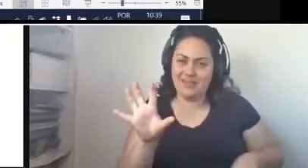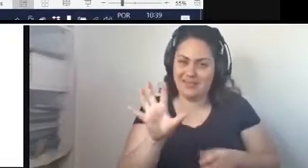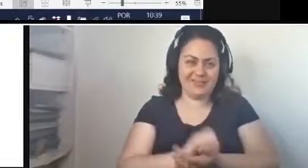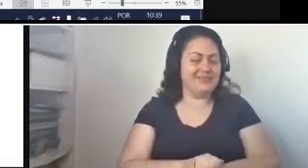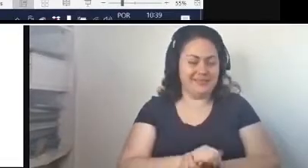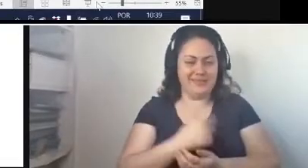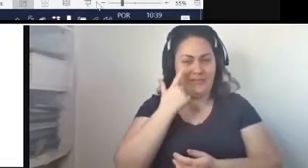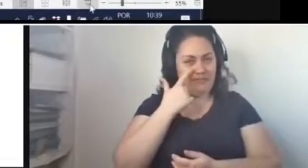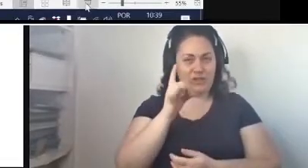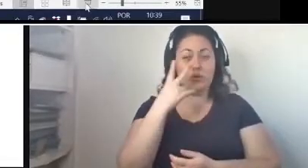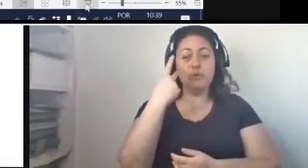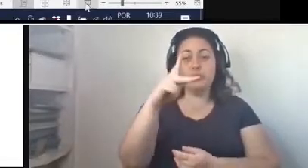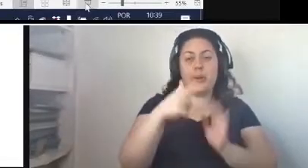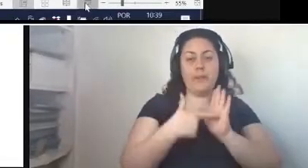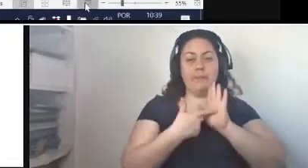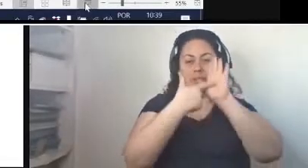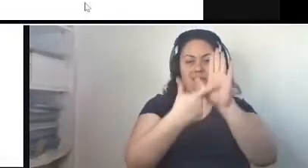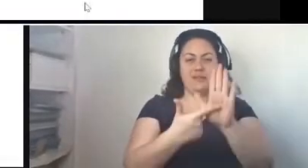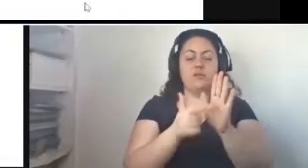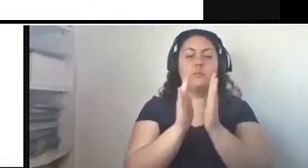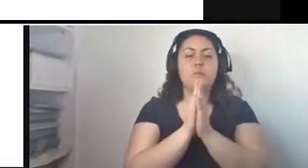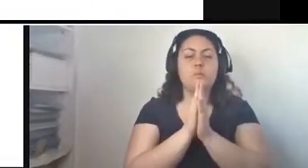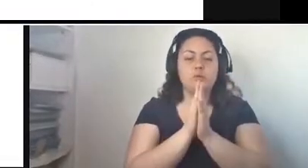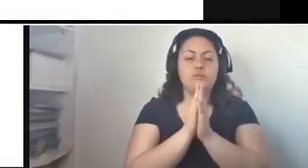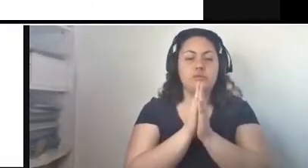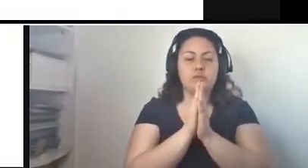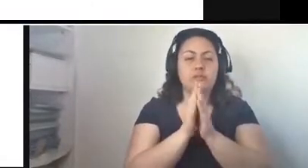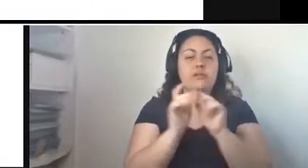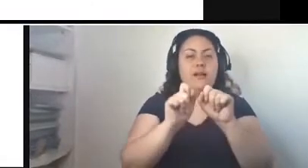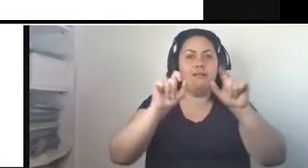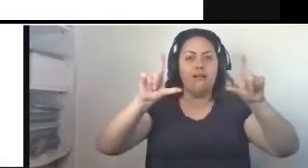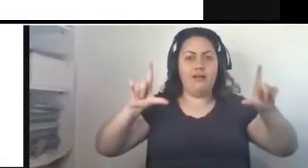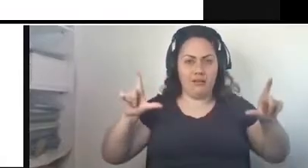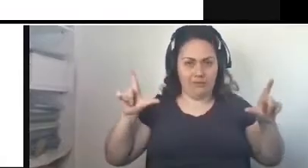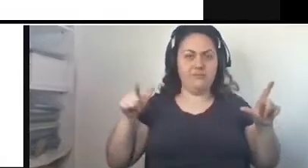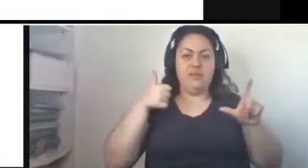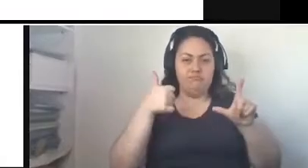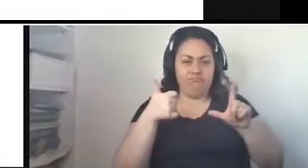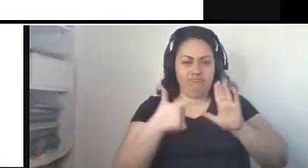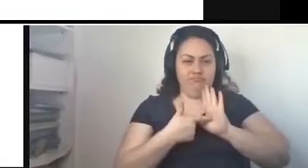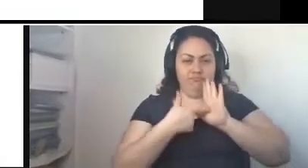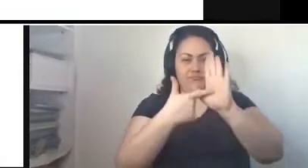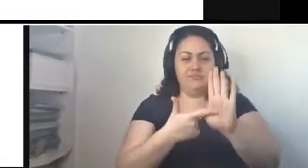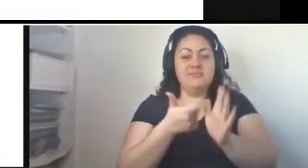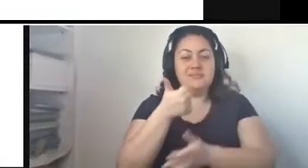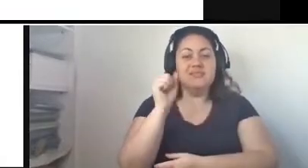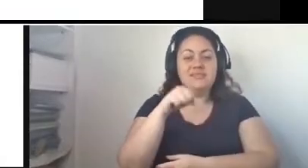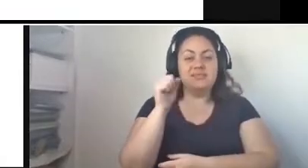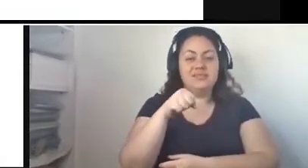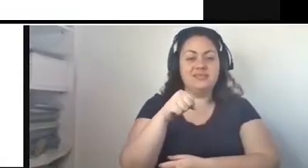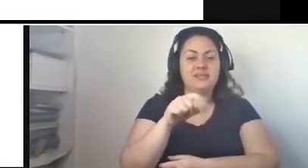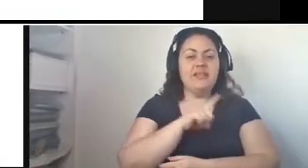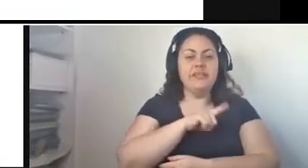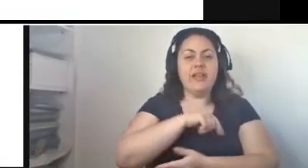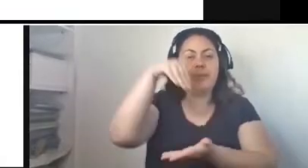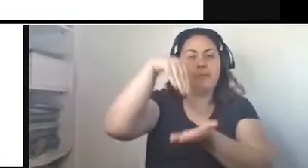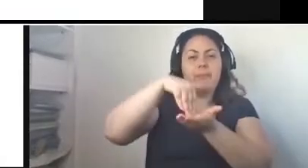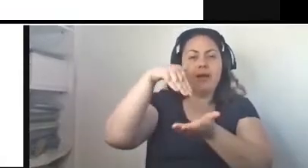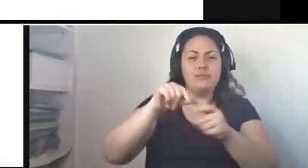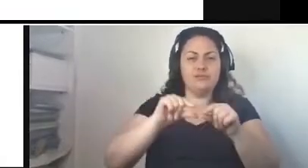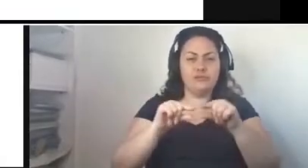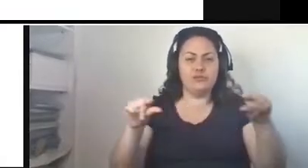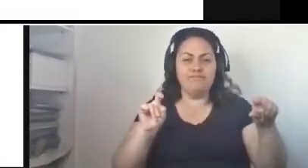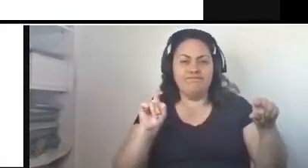a tua apresentação. Só coloca em isso, formato de apresentação, e coloca a Raida ali para